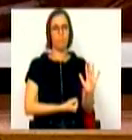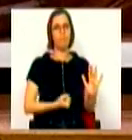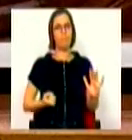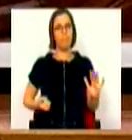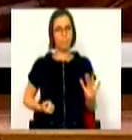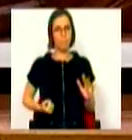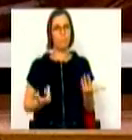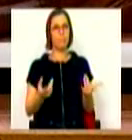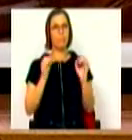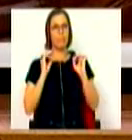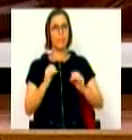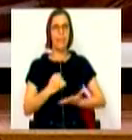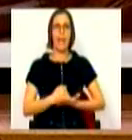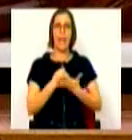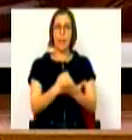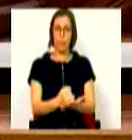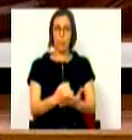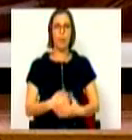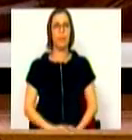desempregada e sem apoios.